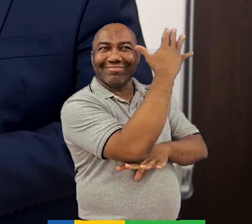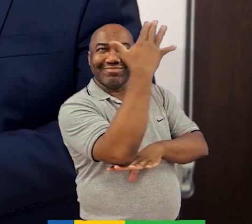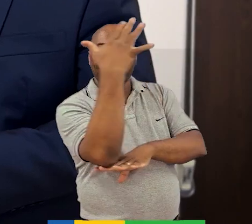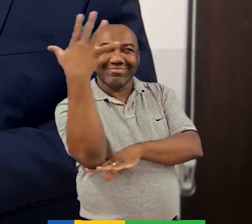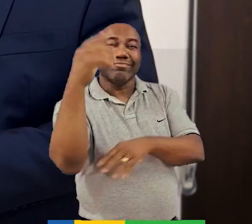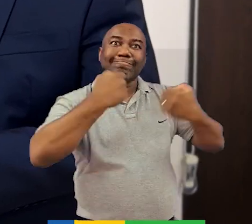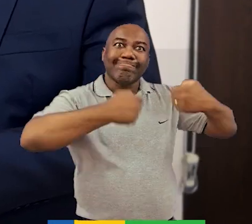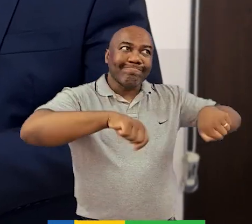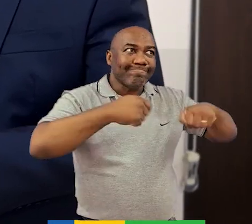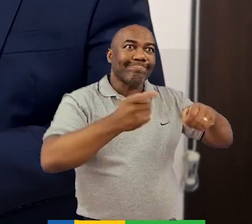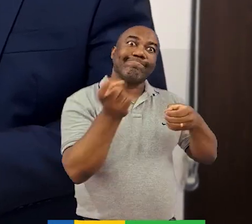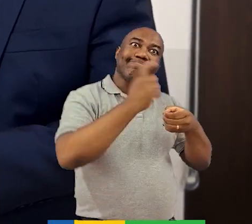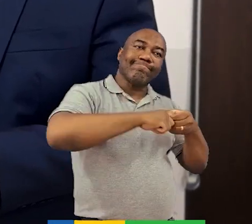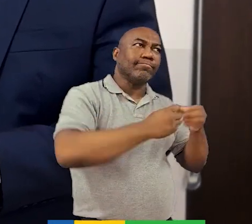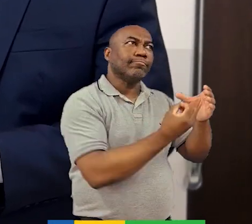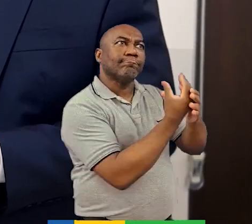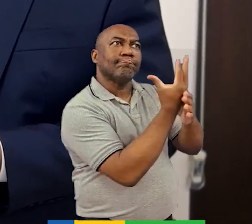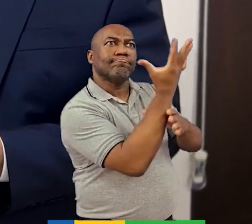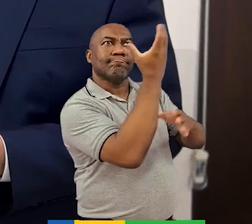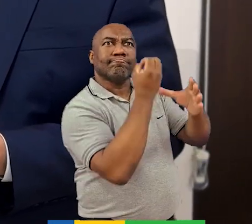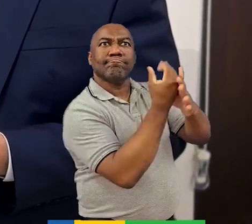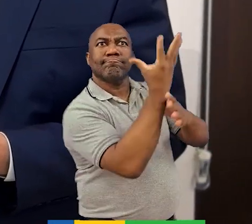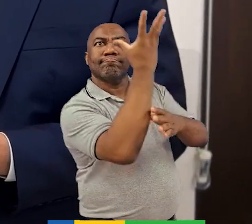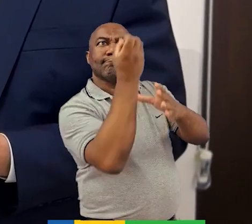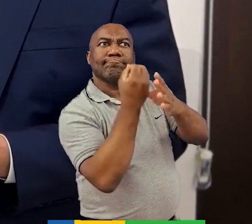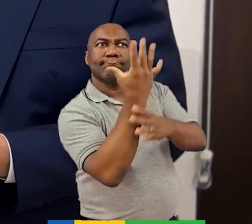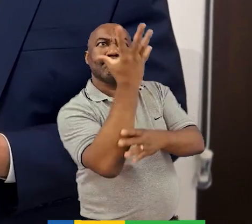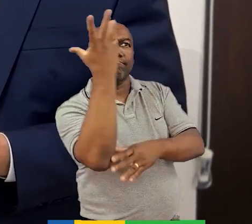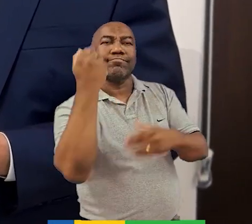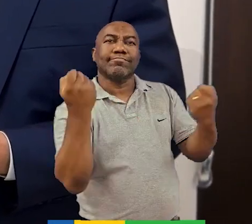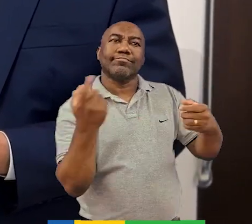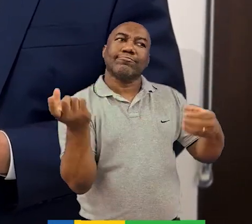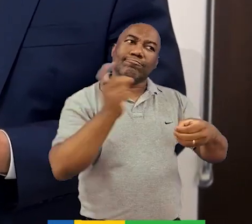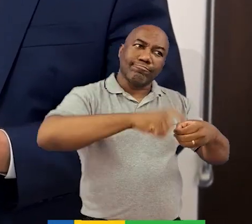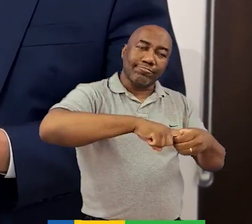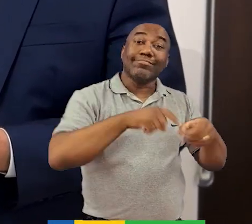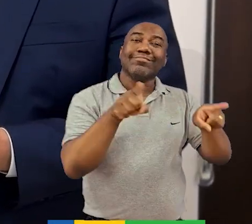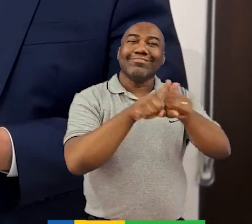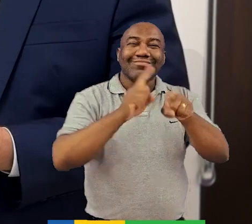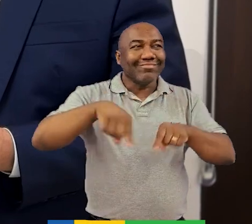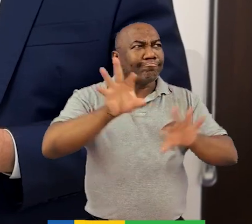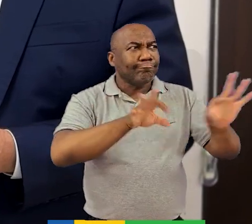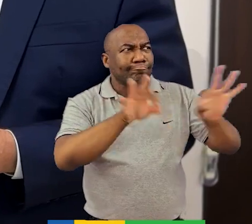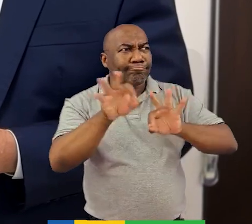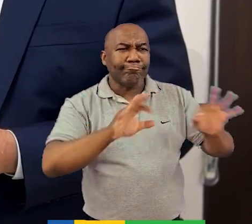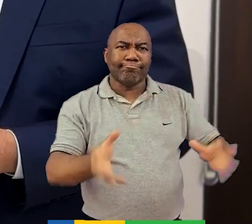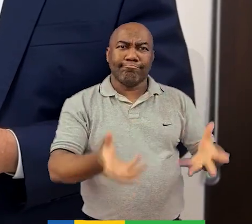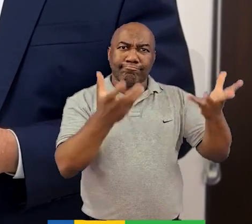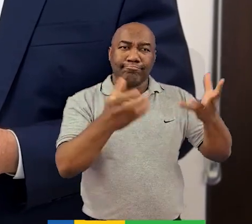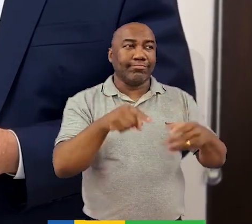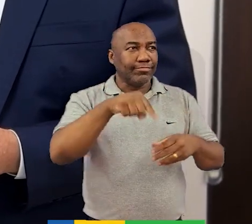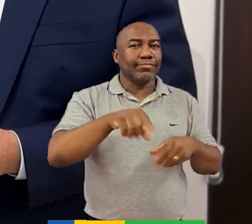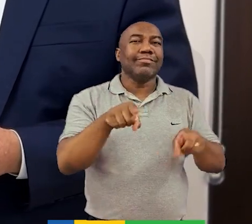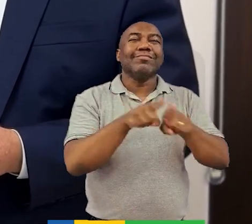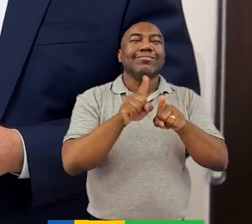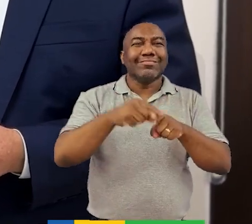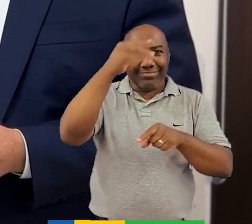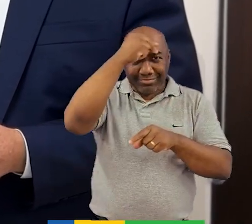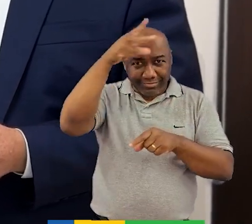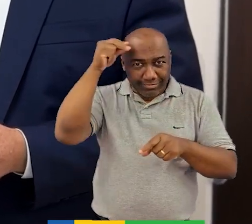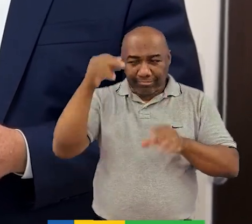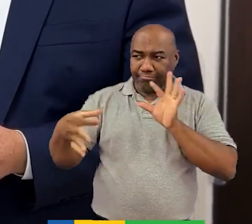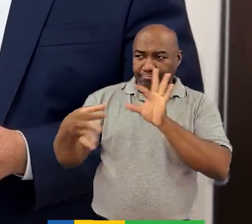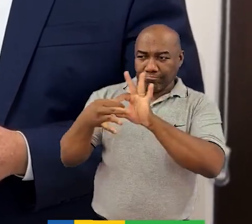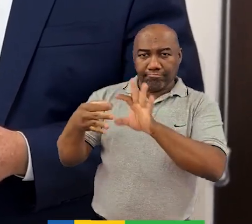ser rearborizada, uma cidade que precisa uma mobilidade que funcione adequadamente, uma cidade que tem tudo para desenvolver.